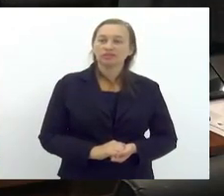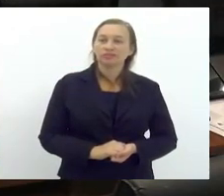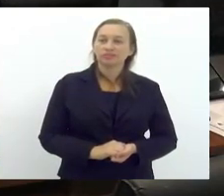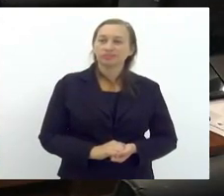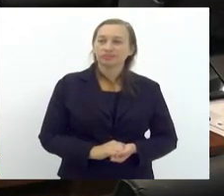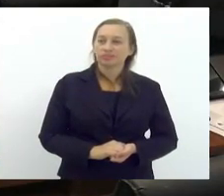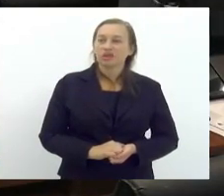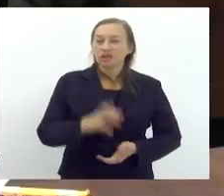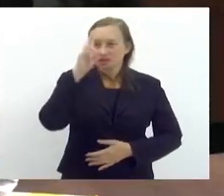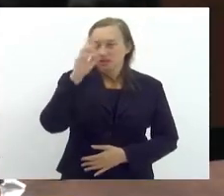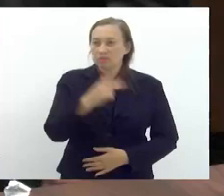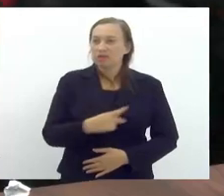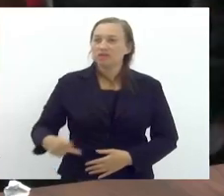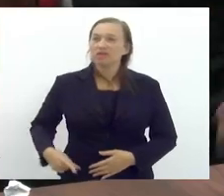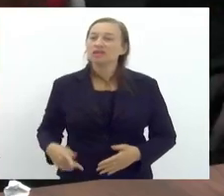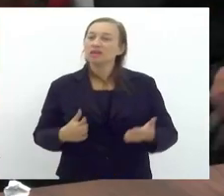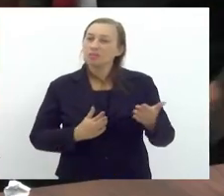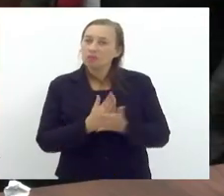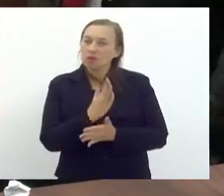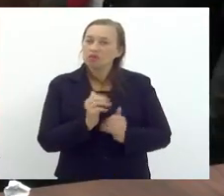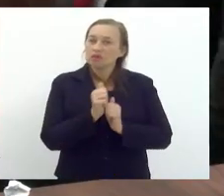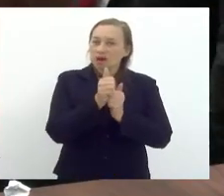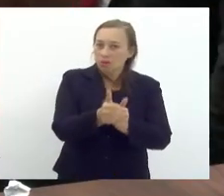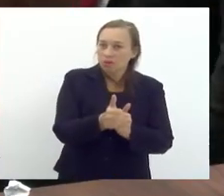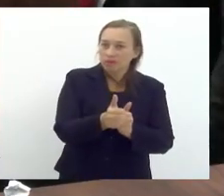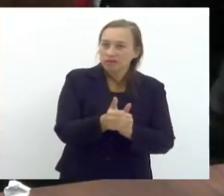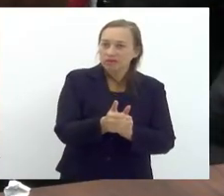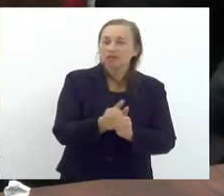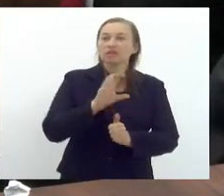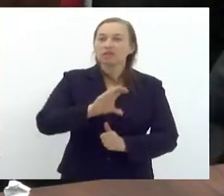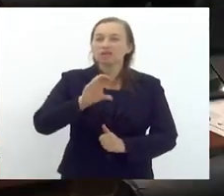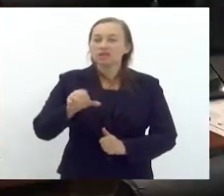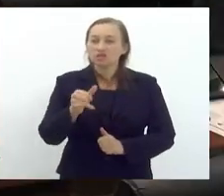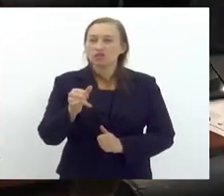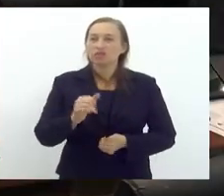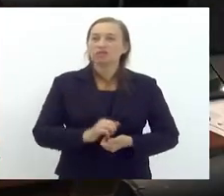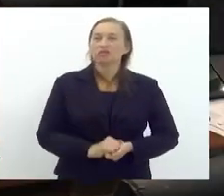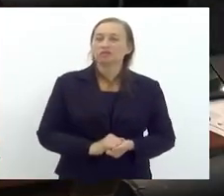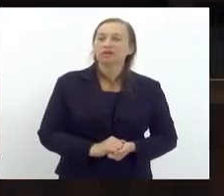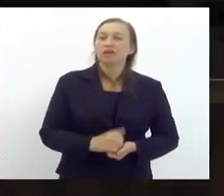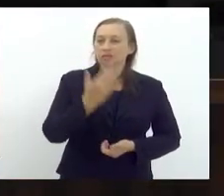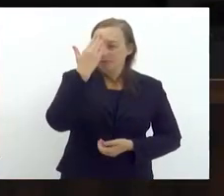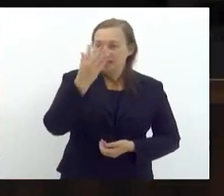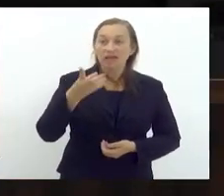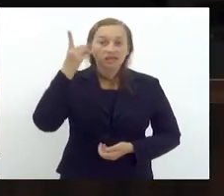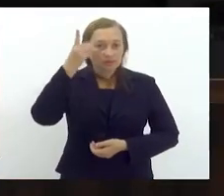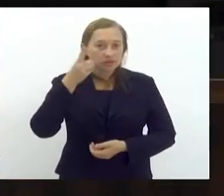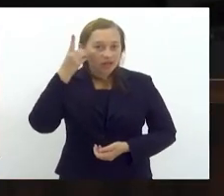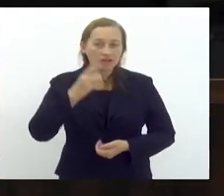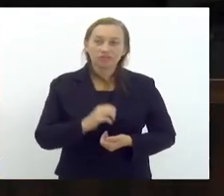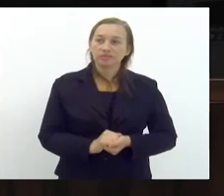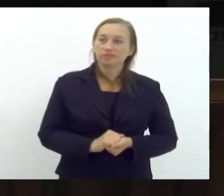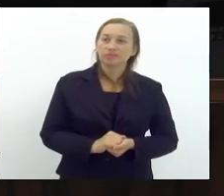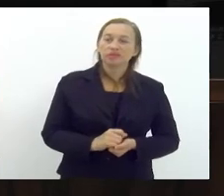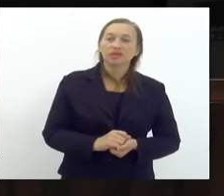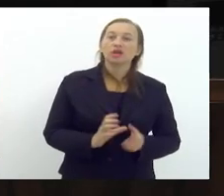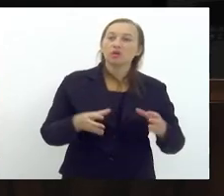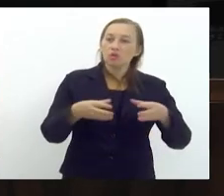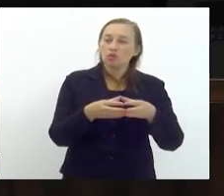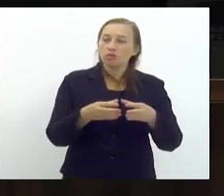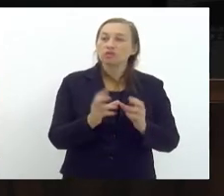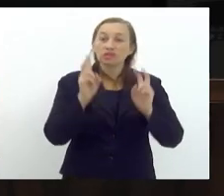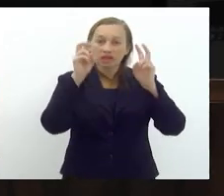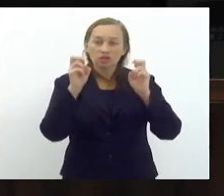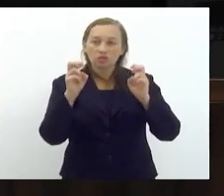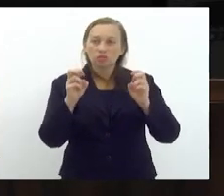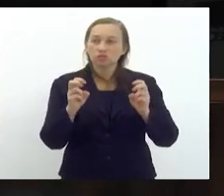senhor presidente favorável acompanhando parecendo ccj Muito obrigado Deputado para emitir parecer pela comissão de